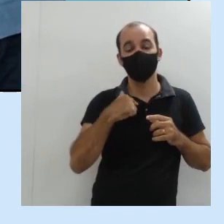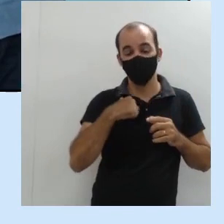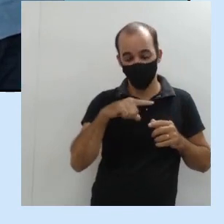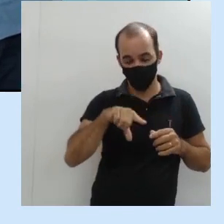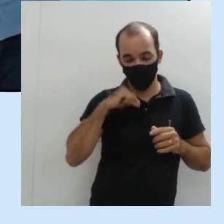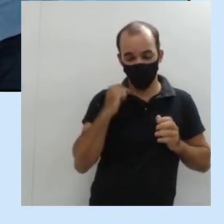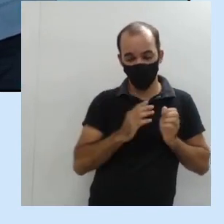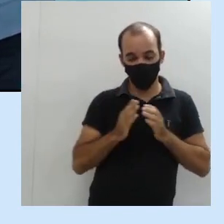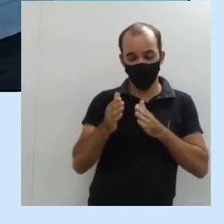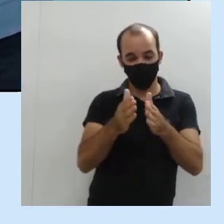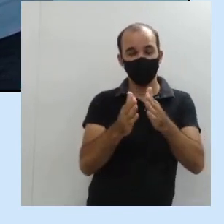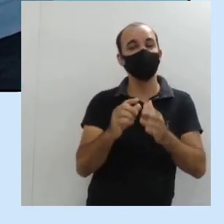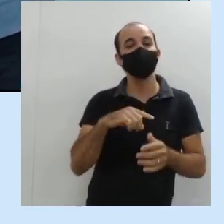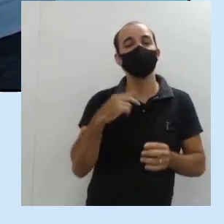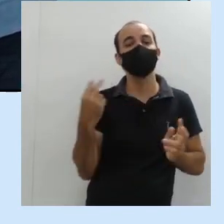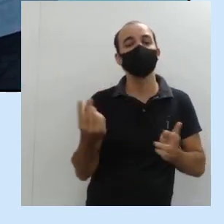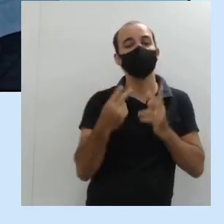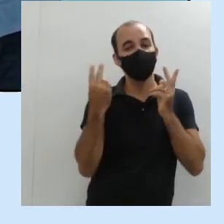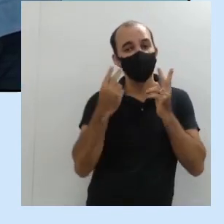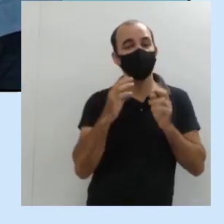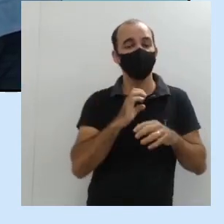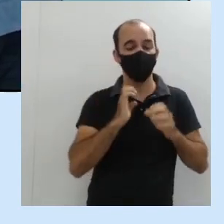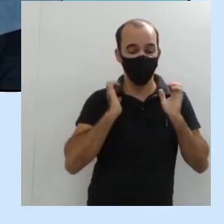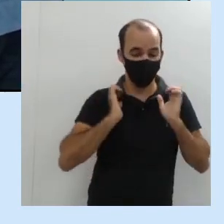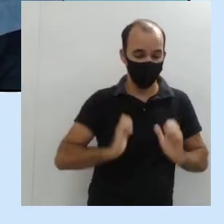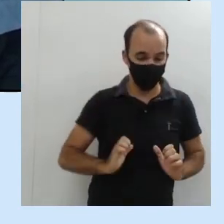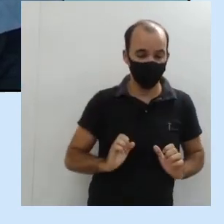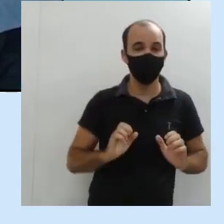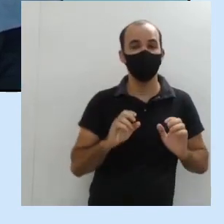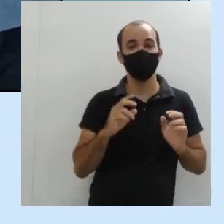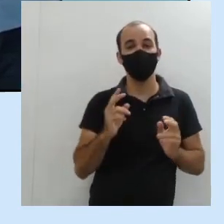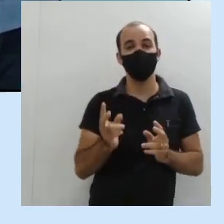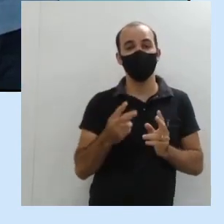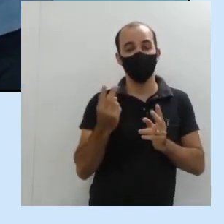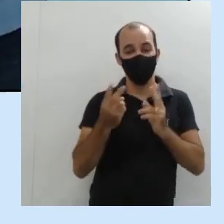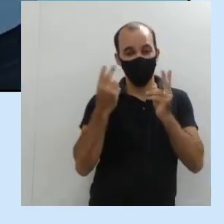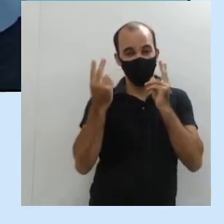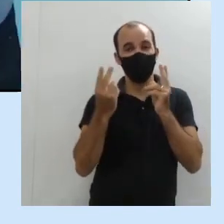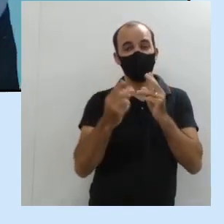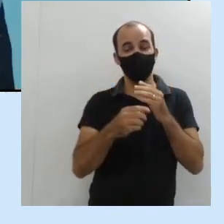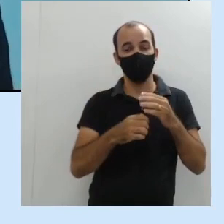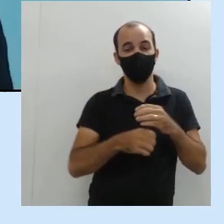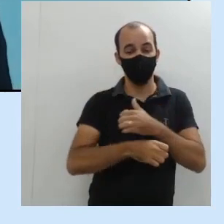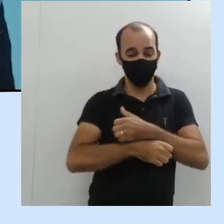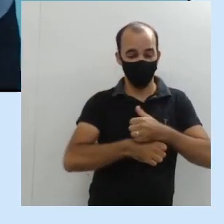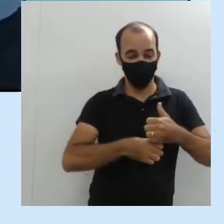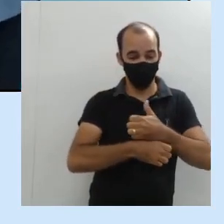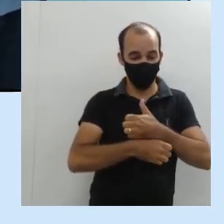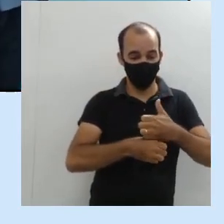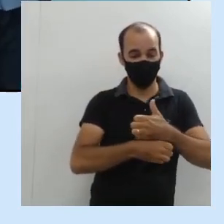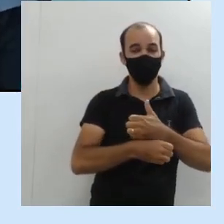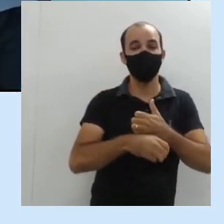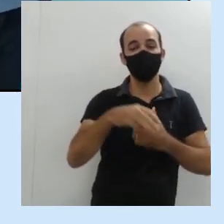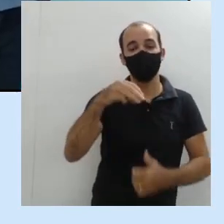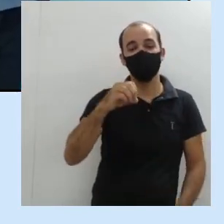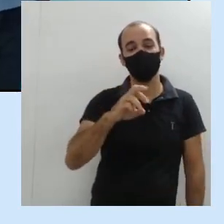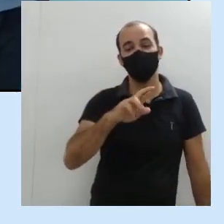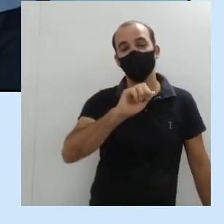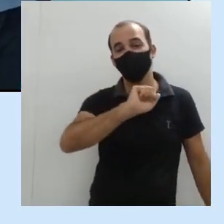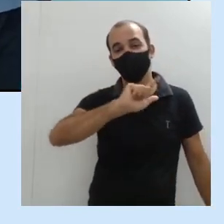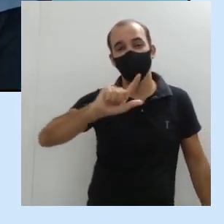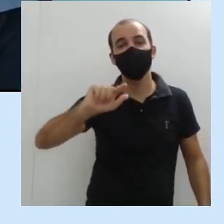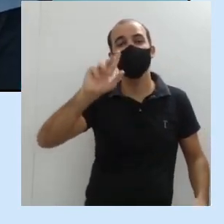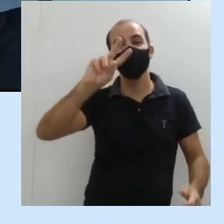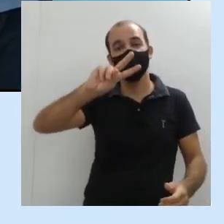dizer o que é que eu tenho que fazer, vai abrir a minha mente. Agora, é claro, você pode dizer assim,